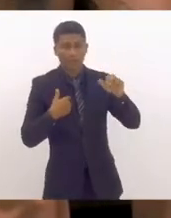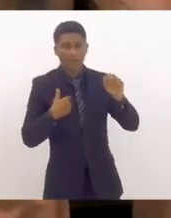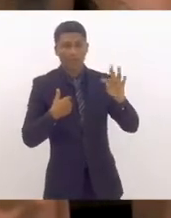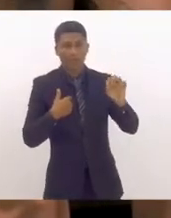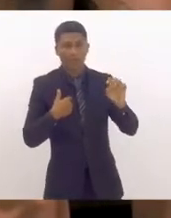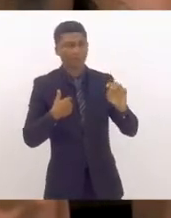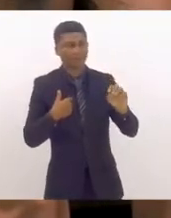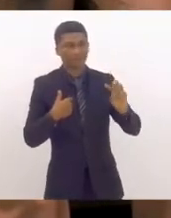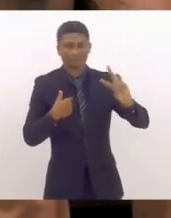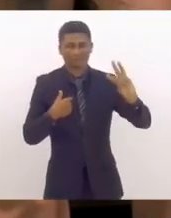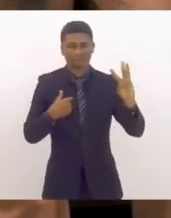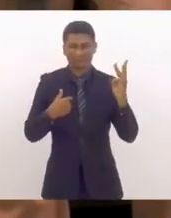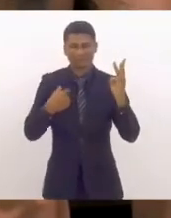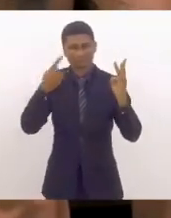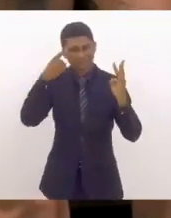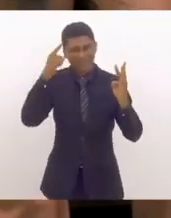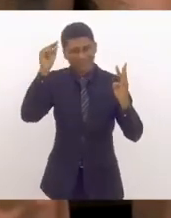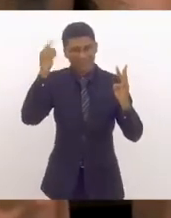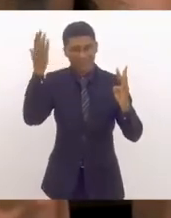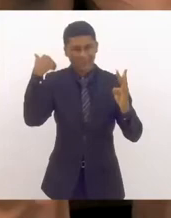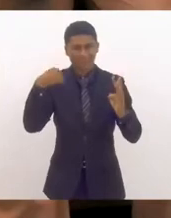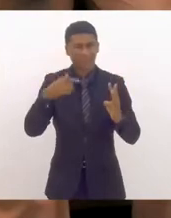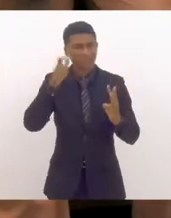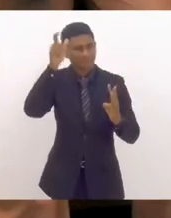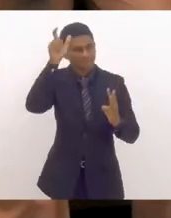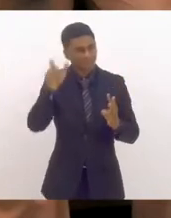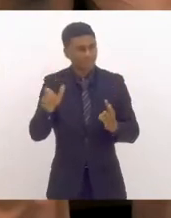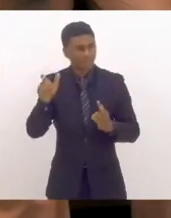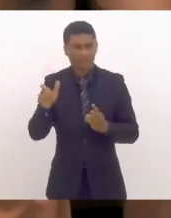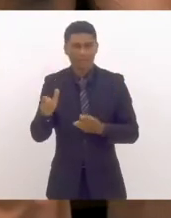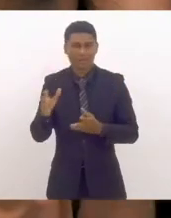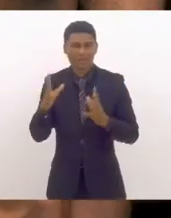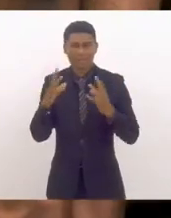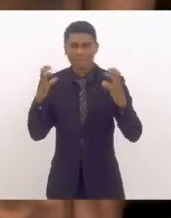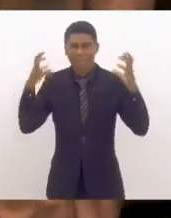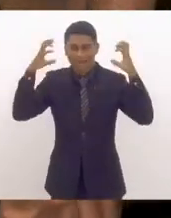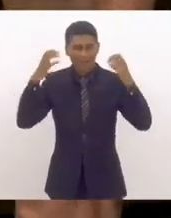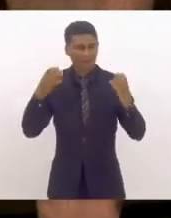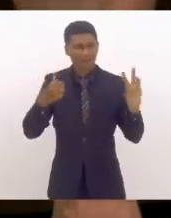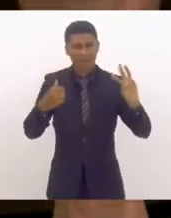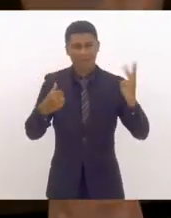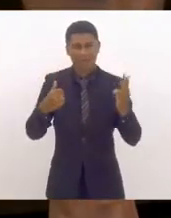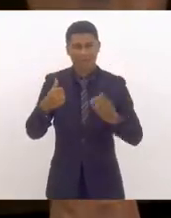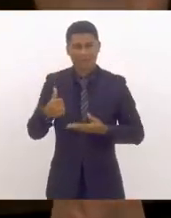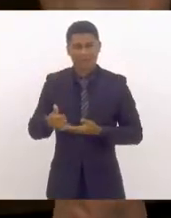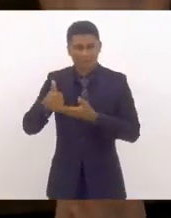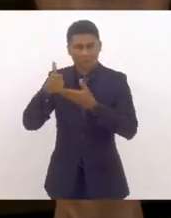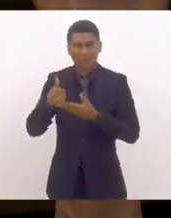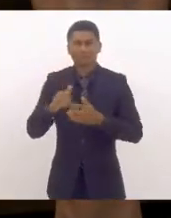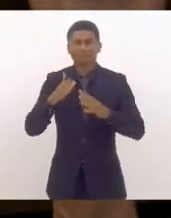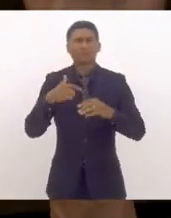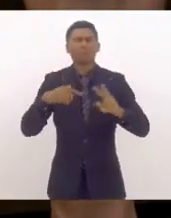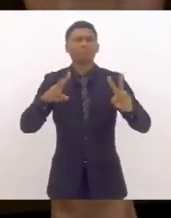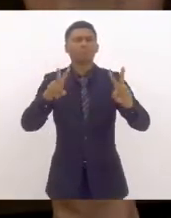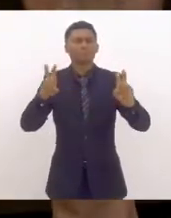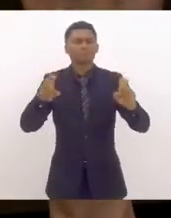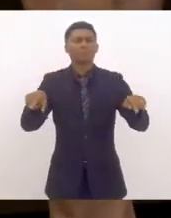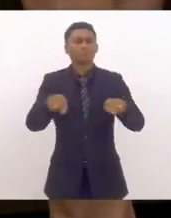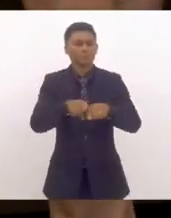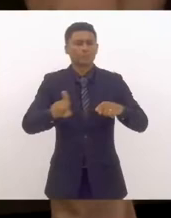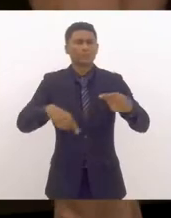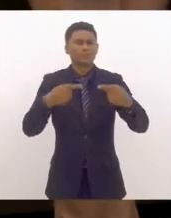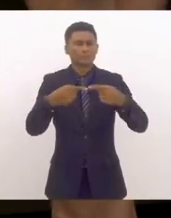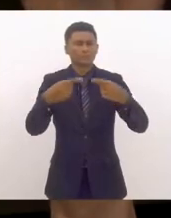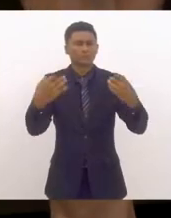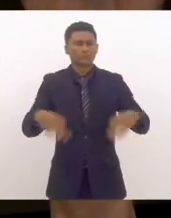da vereadora Marielle Franco. Mas queria trazer aqui uma outra temática que transversaliza também. Ao ouvir aqui